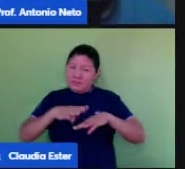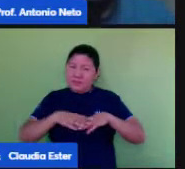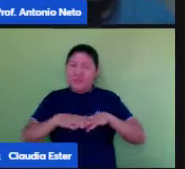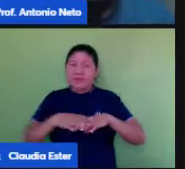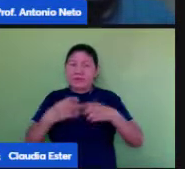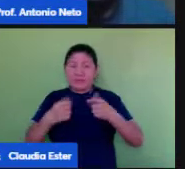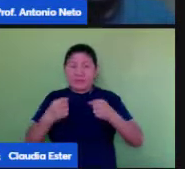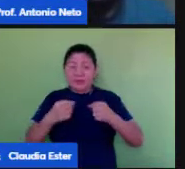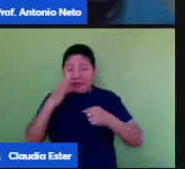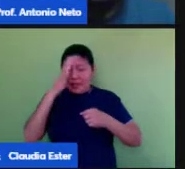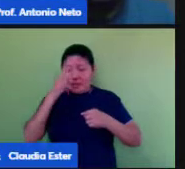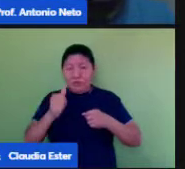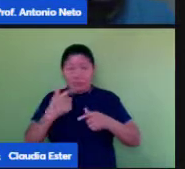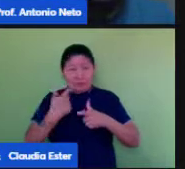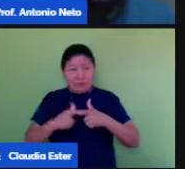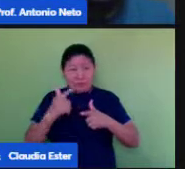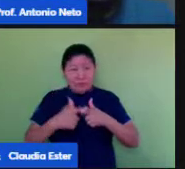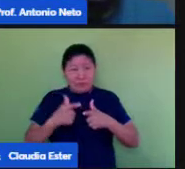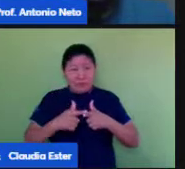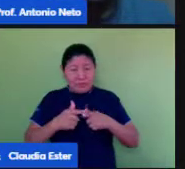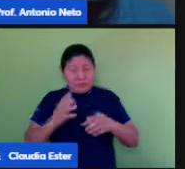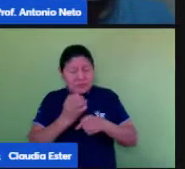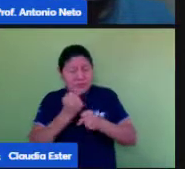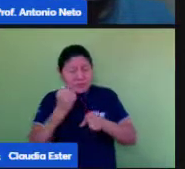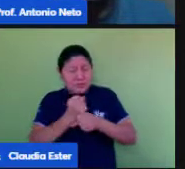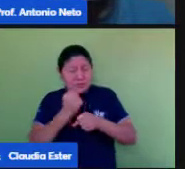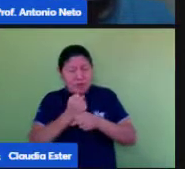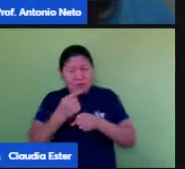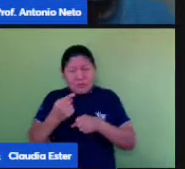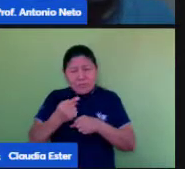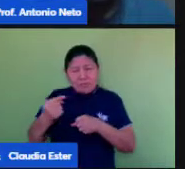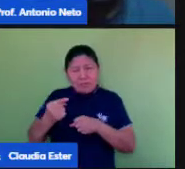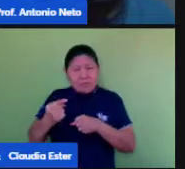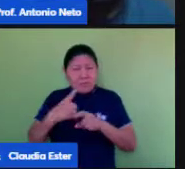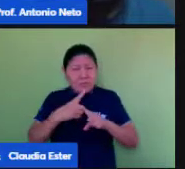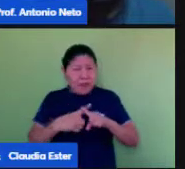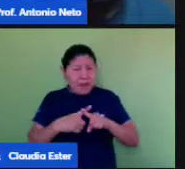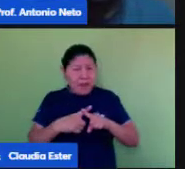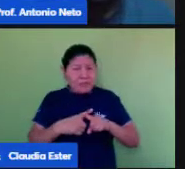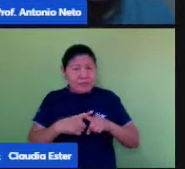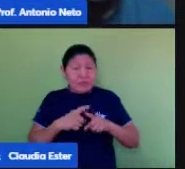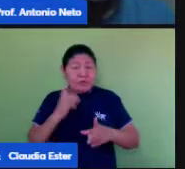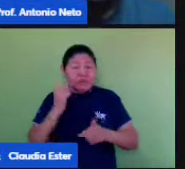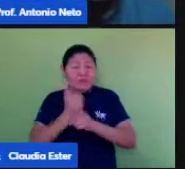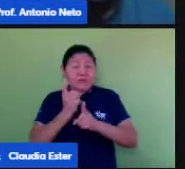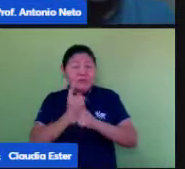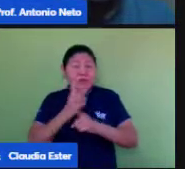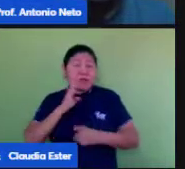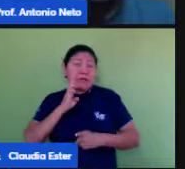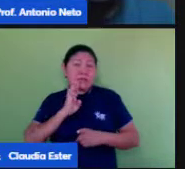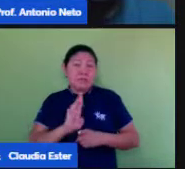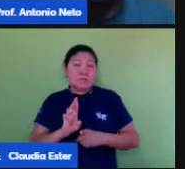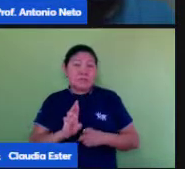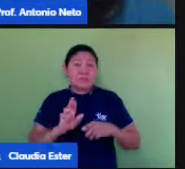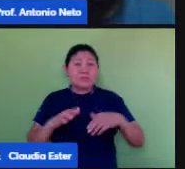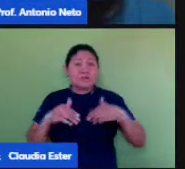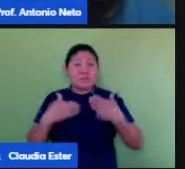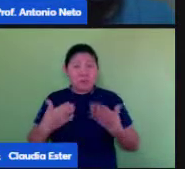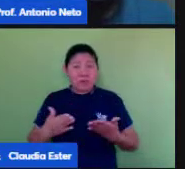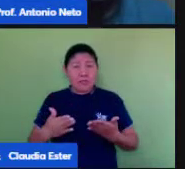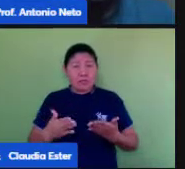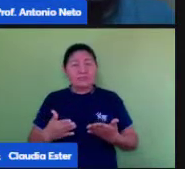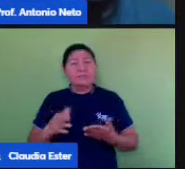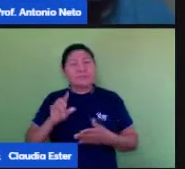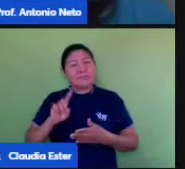cálculo, seja um cálculo mental ou seja um cálculo ali em registro. Então, esse é o